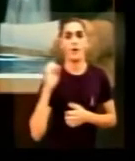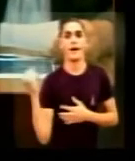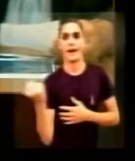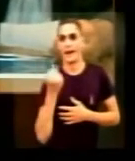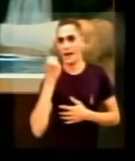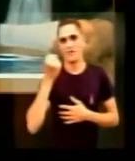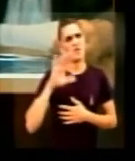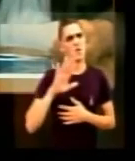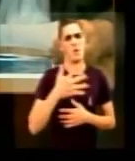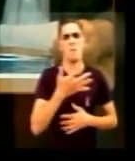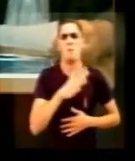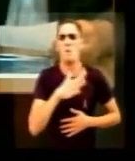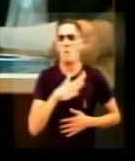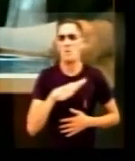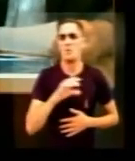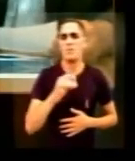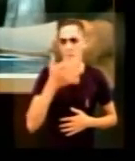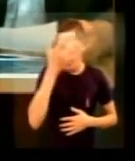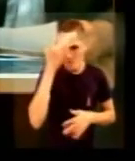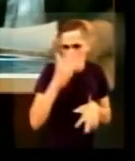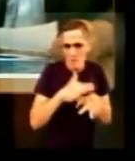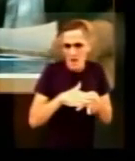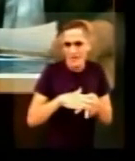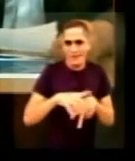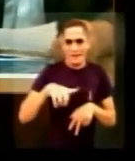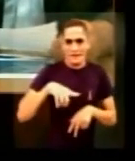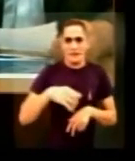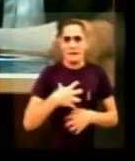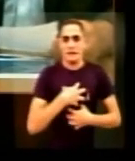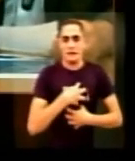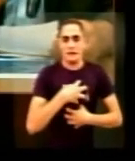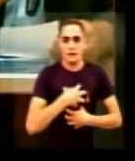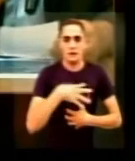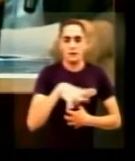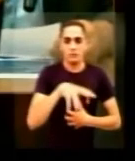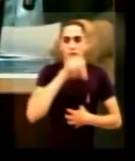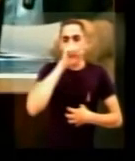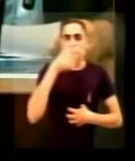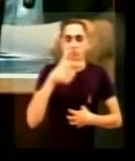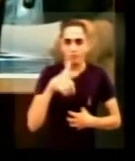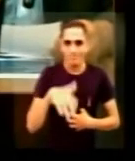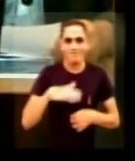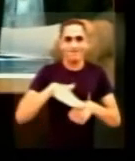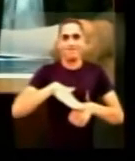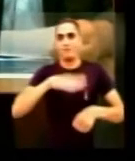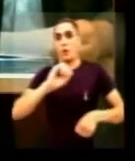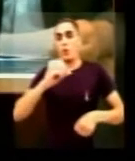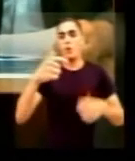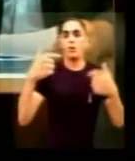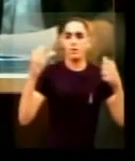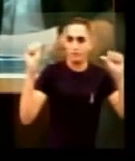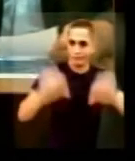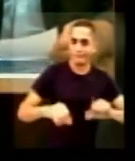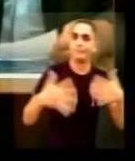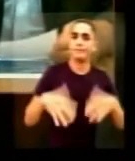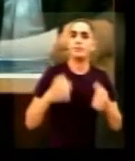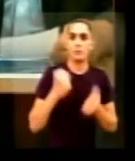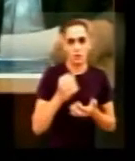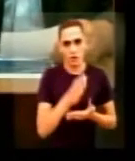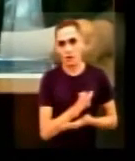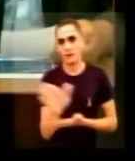tiver com falta de ar para cima. Pensa isso aí. Tá? UPA Tangará não